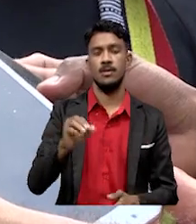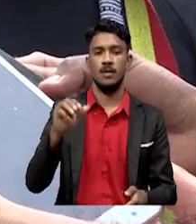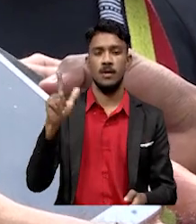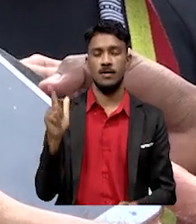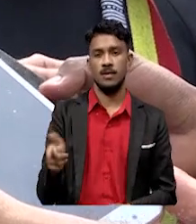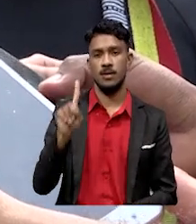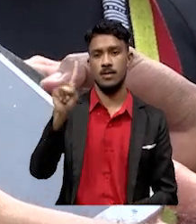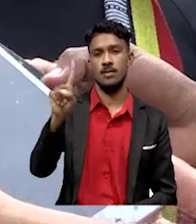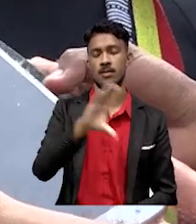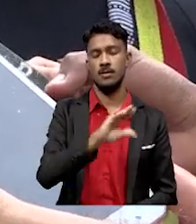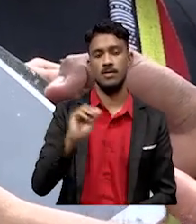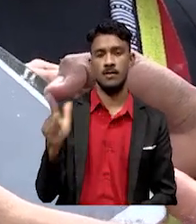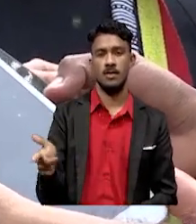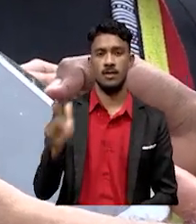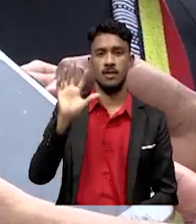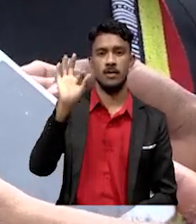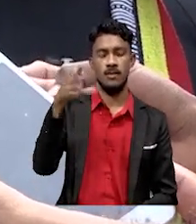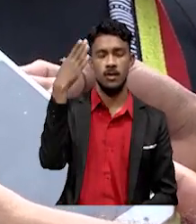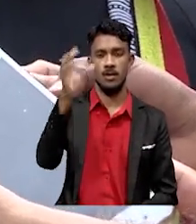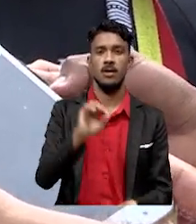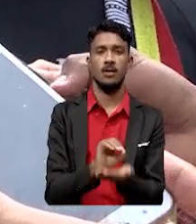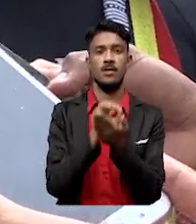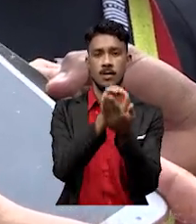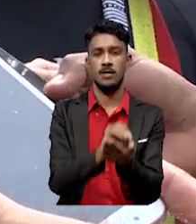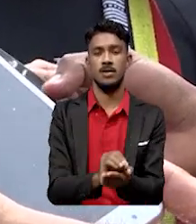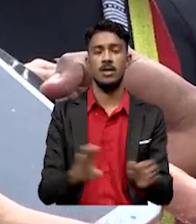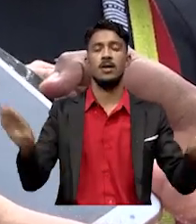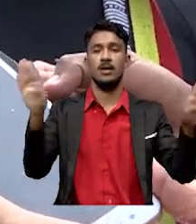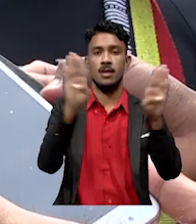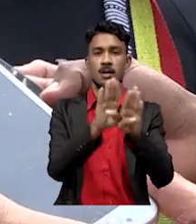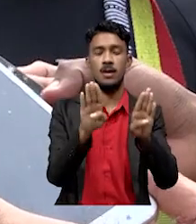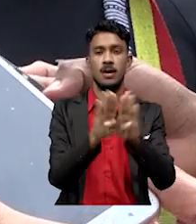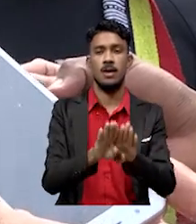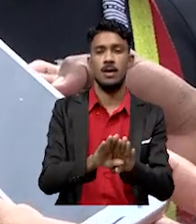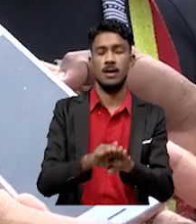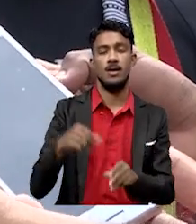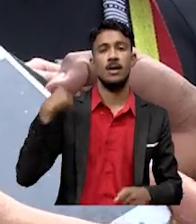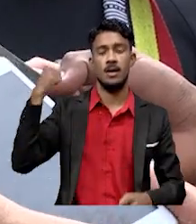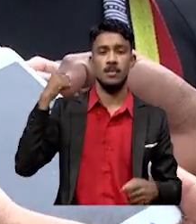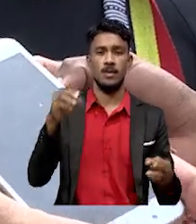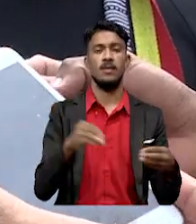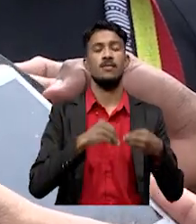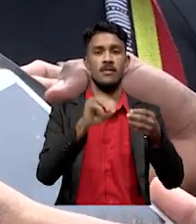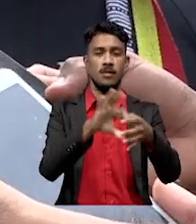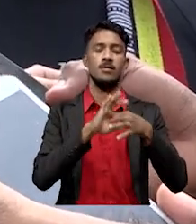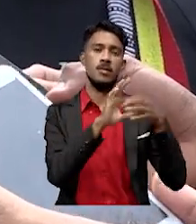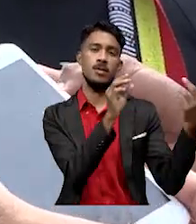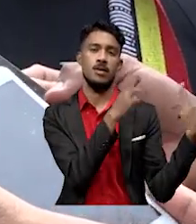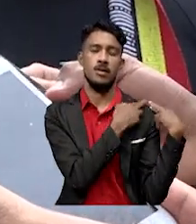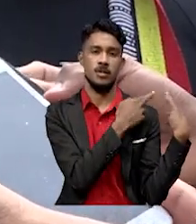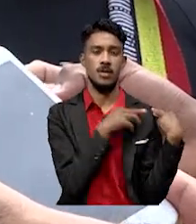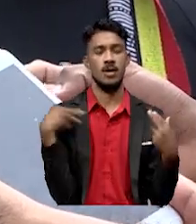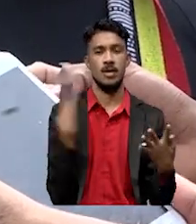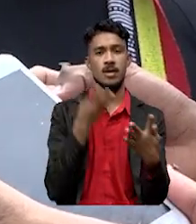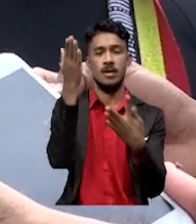29 iha Oikusinia. Oikusir mak tak hormat ngan sa batu ma depois ire ner kata rematona tamba ita tamona